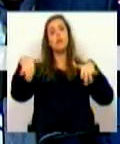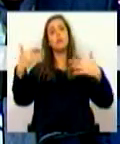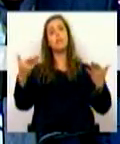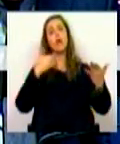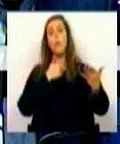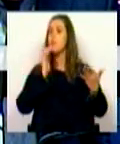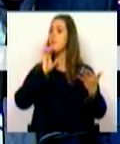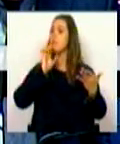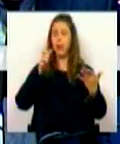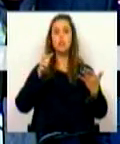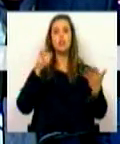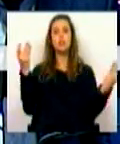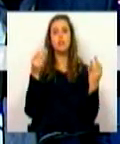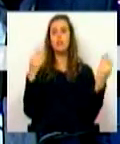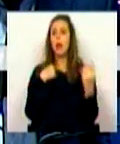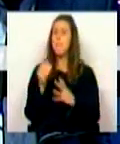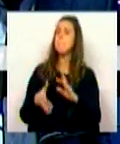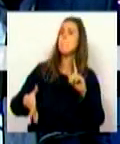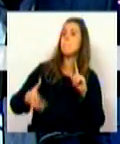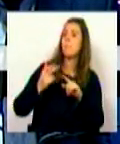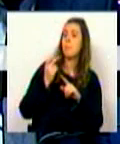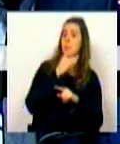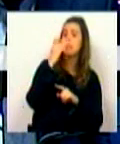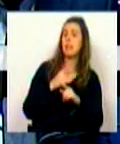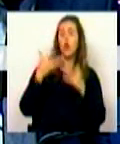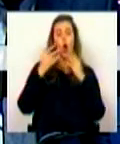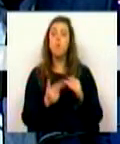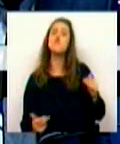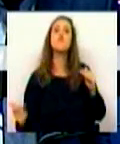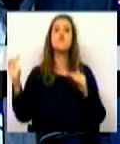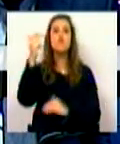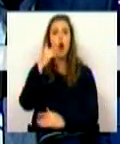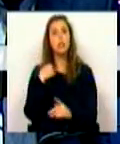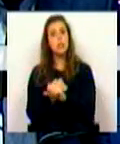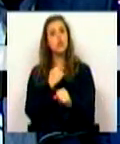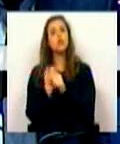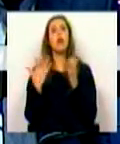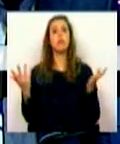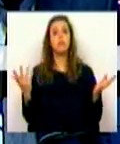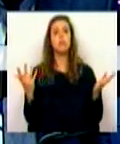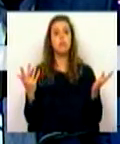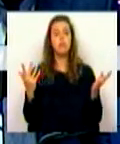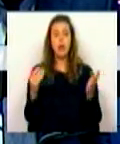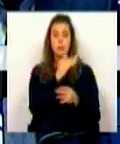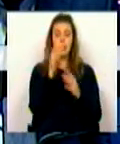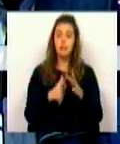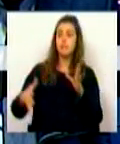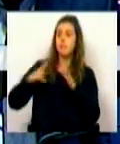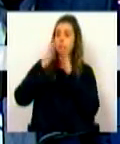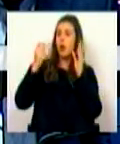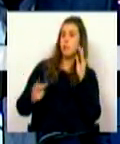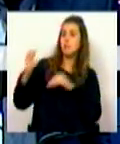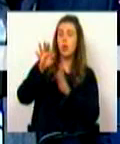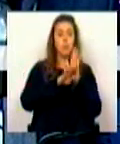o país que tem uma maior taxa neste momento de execução, uma maior taxa de execução do seu